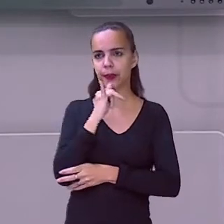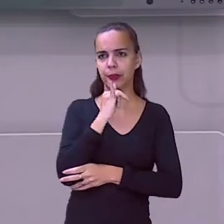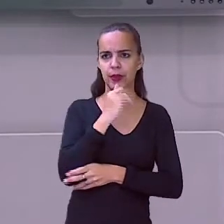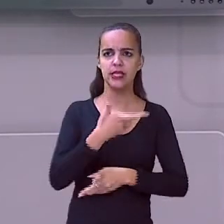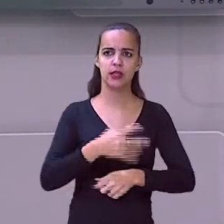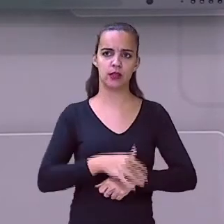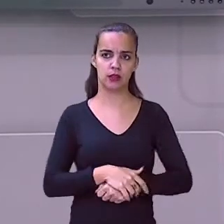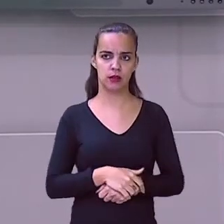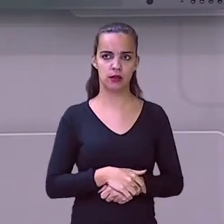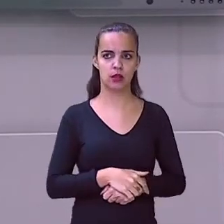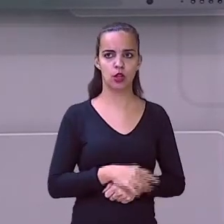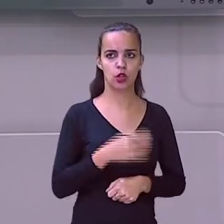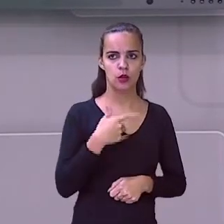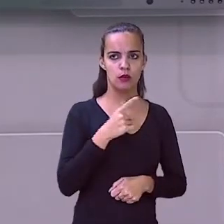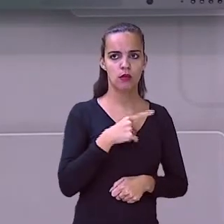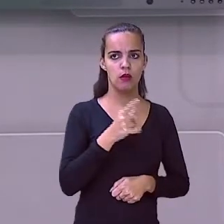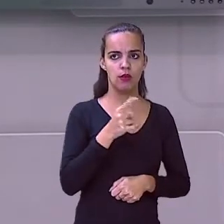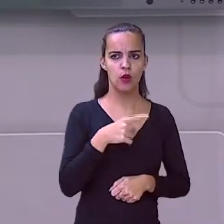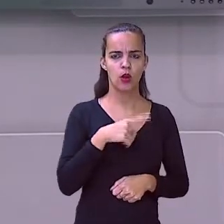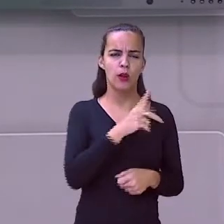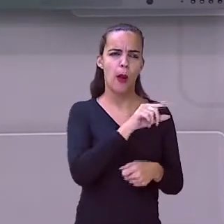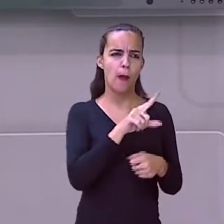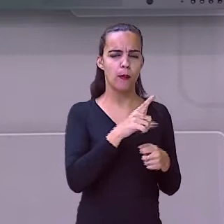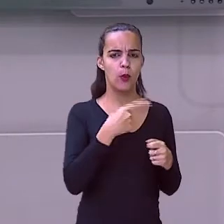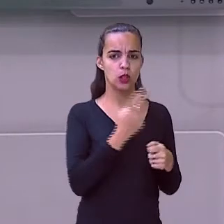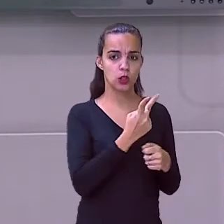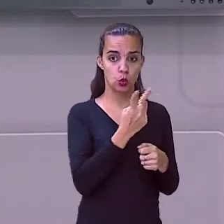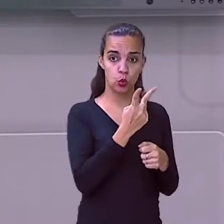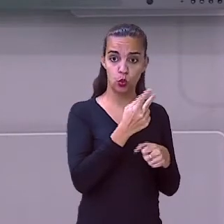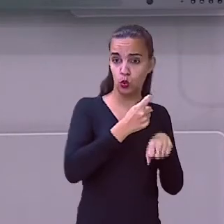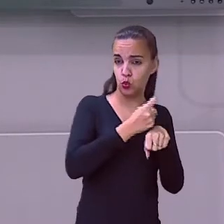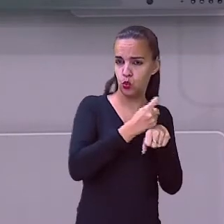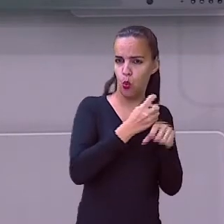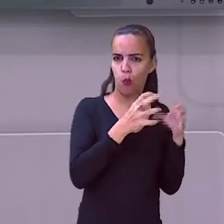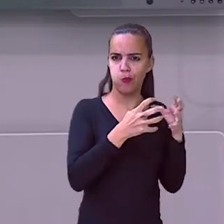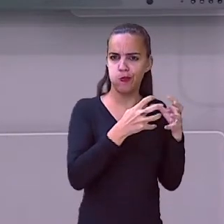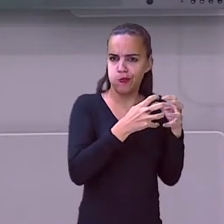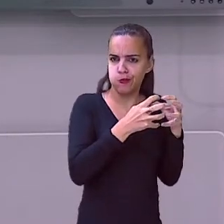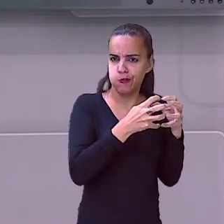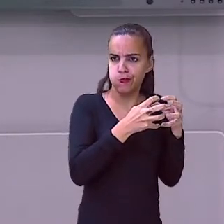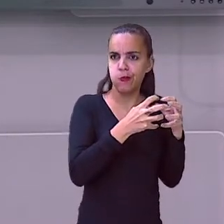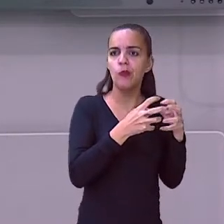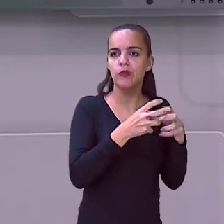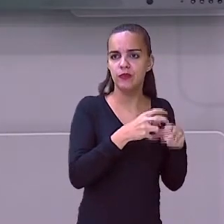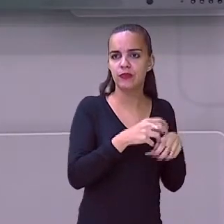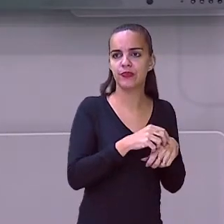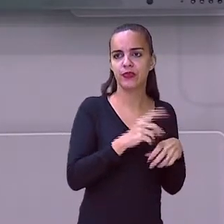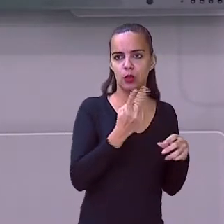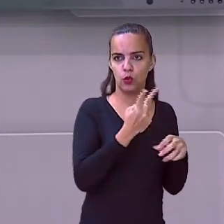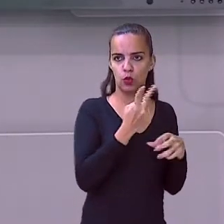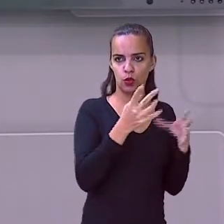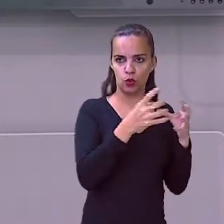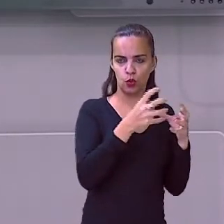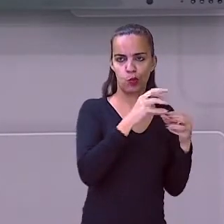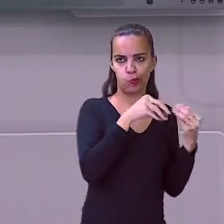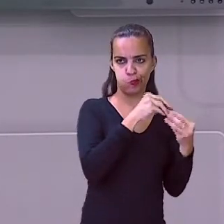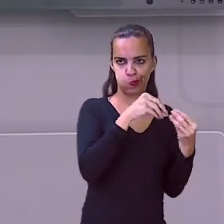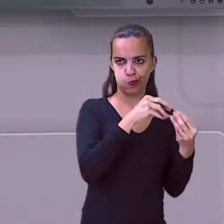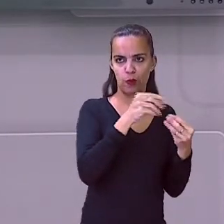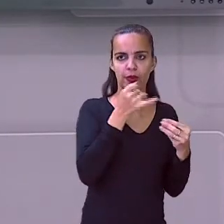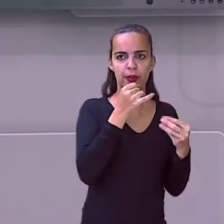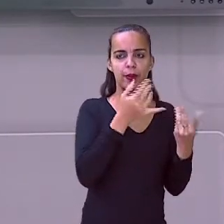heterogênea, ela pode ser entre 2 sólidos, ela pode ser entre sólido